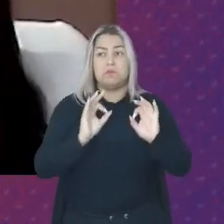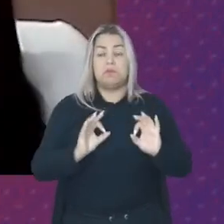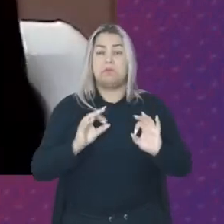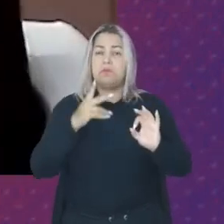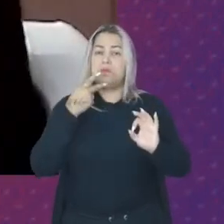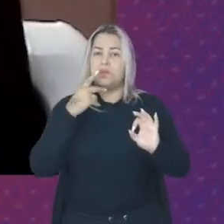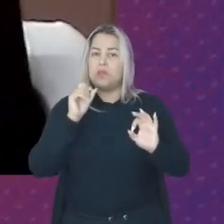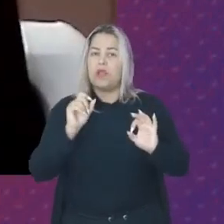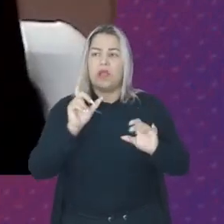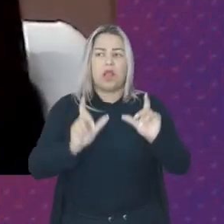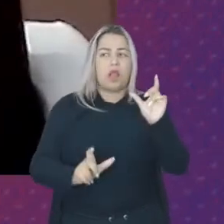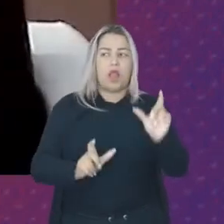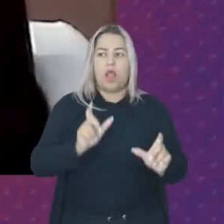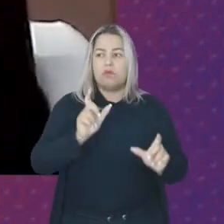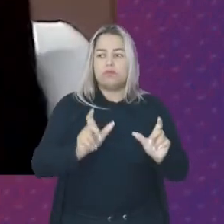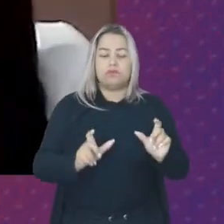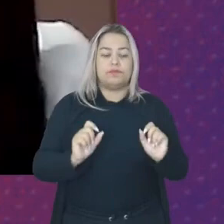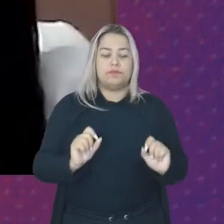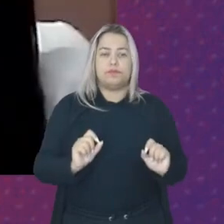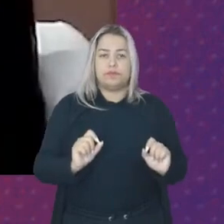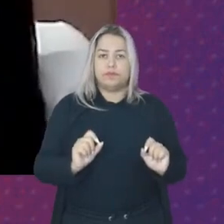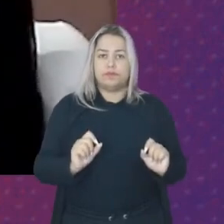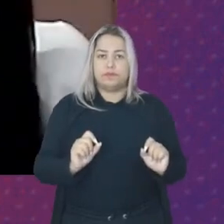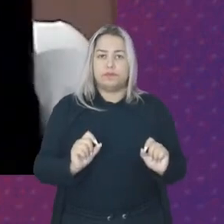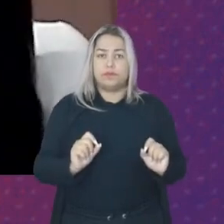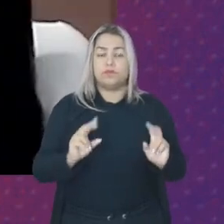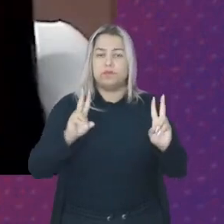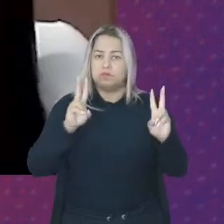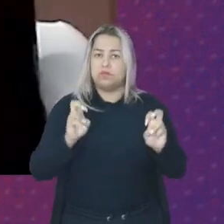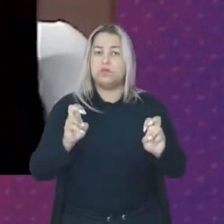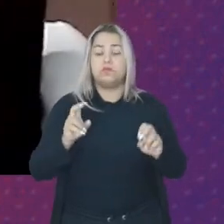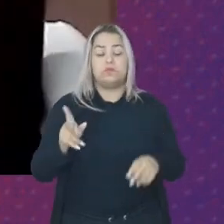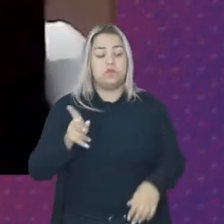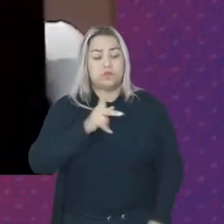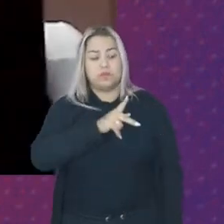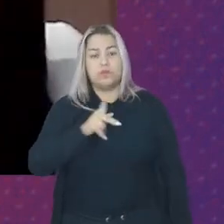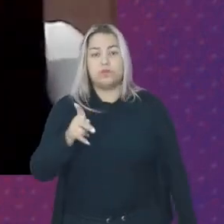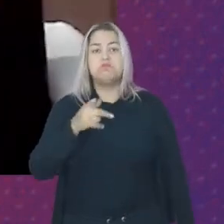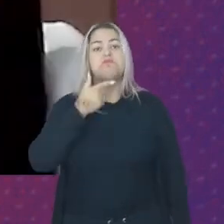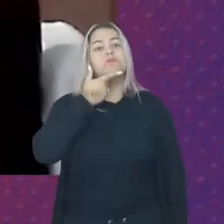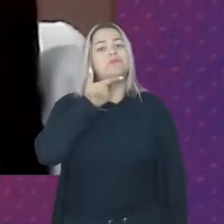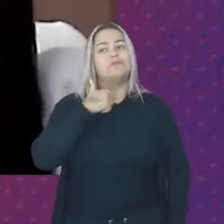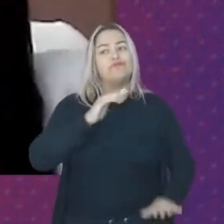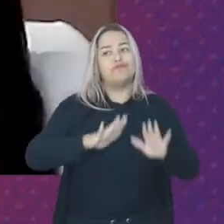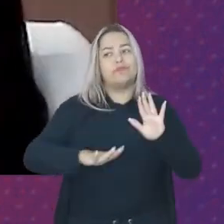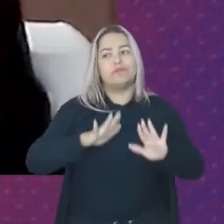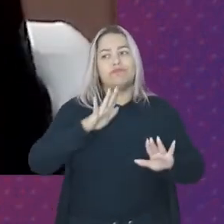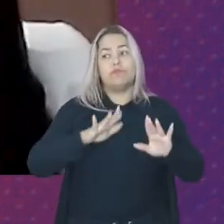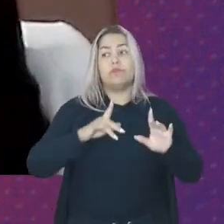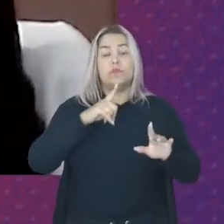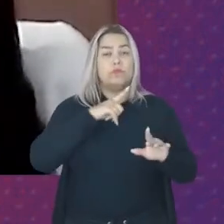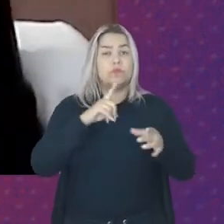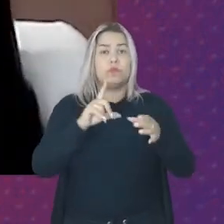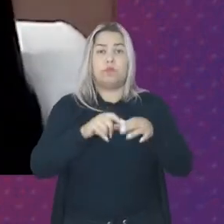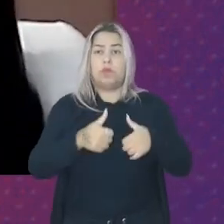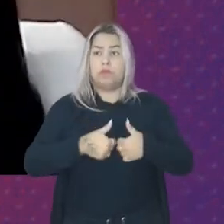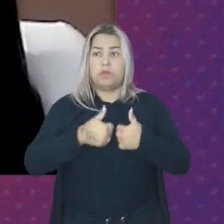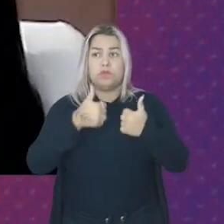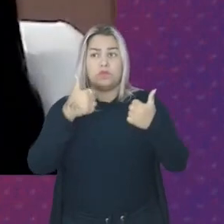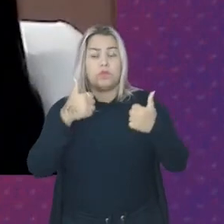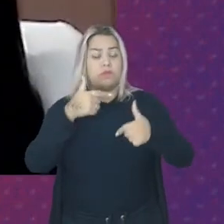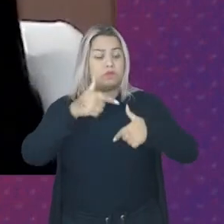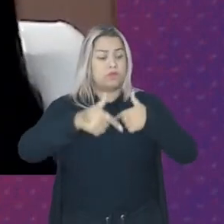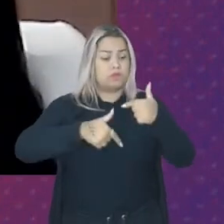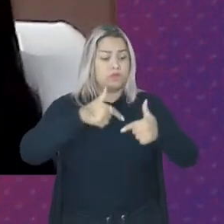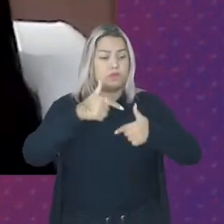para cada um deles. O conteúdo sobre o que o professor deseja, que às vezes pode ter relação com a melhoria das condições